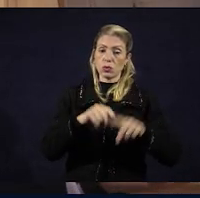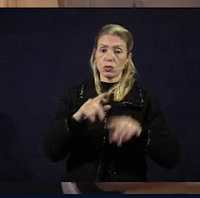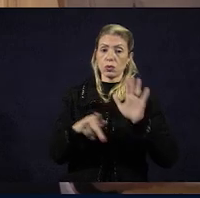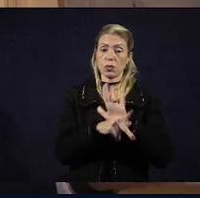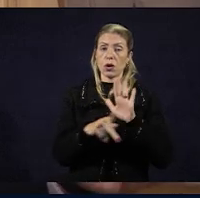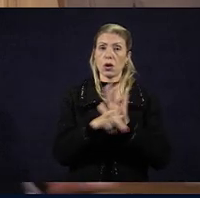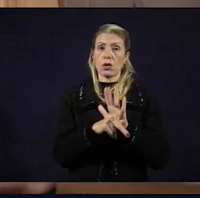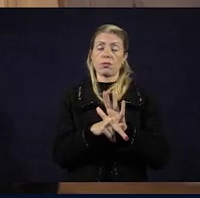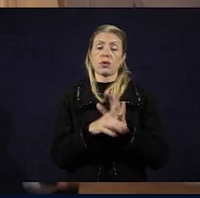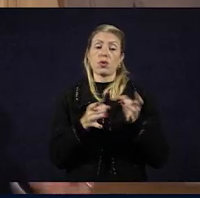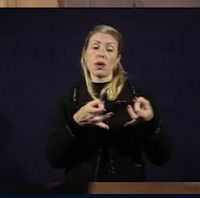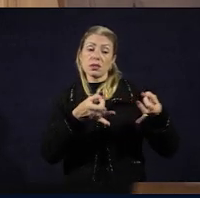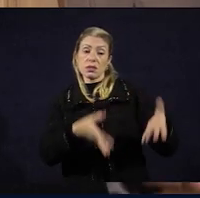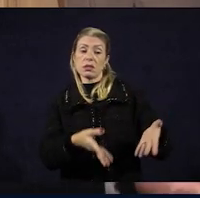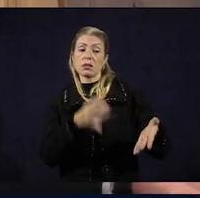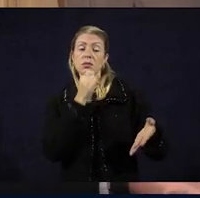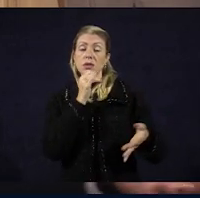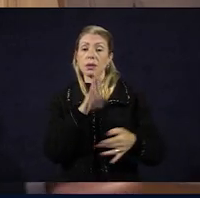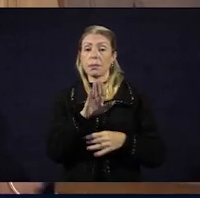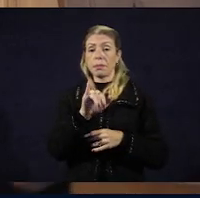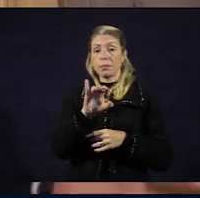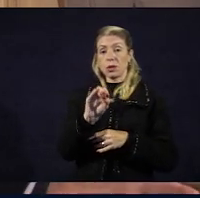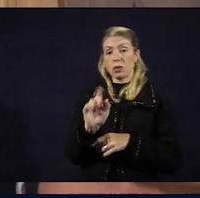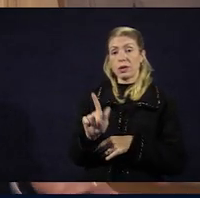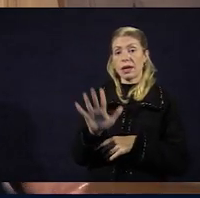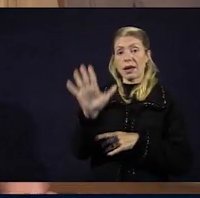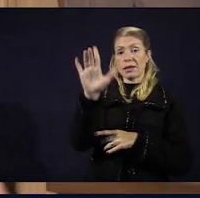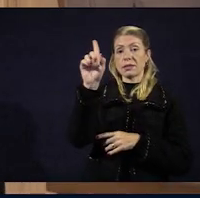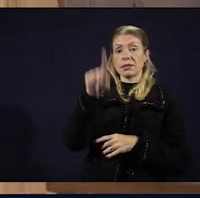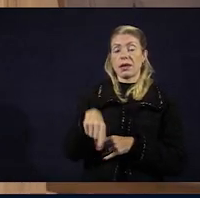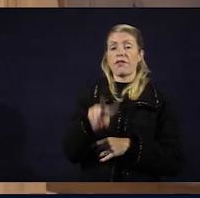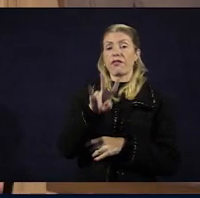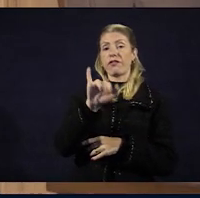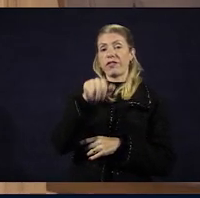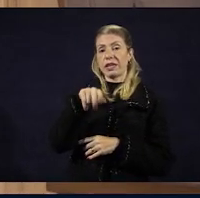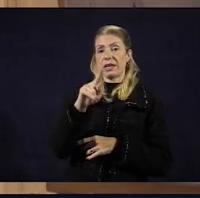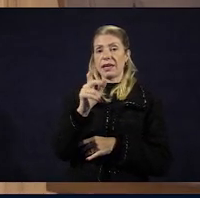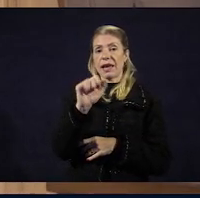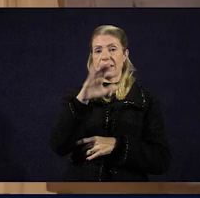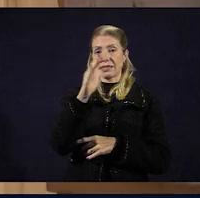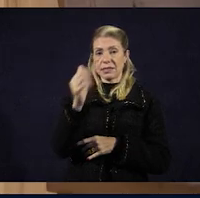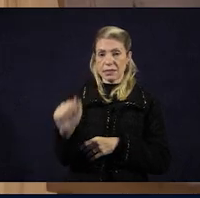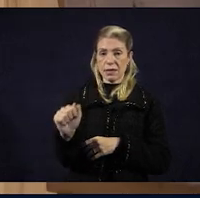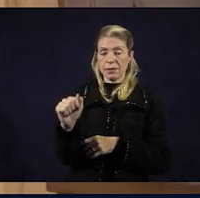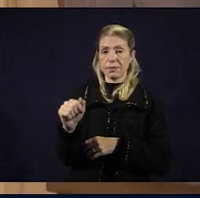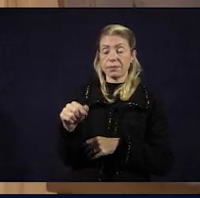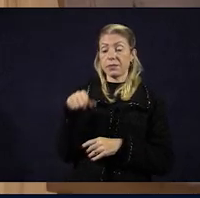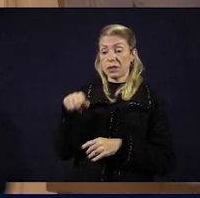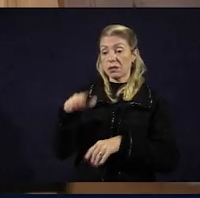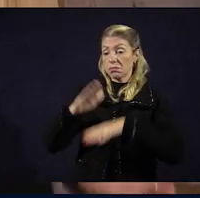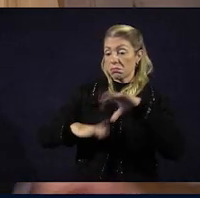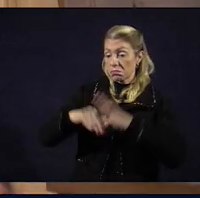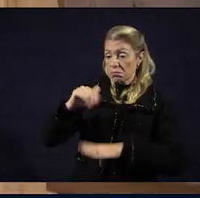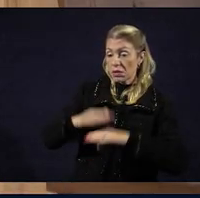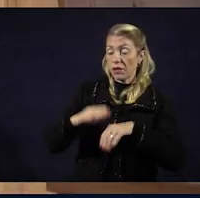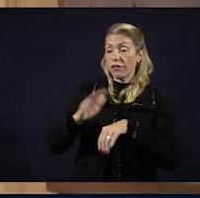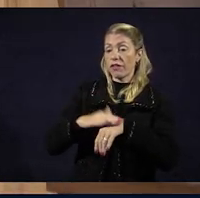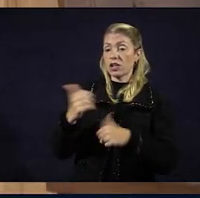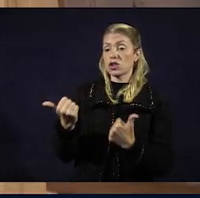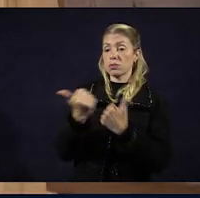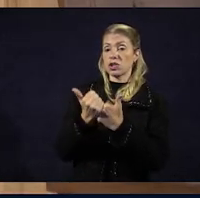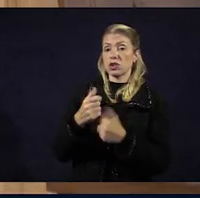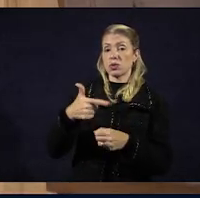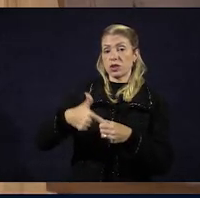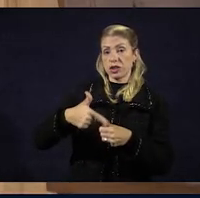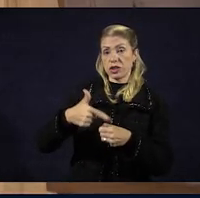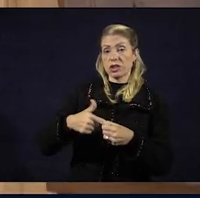mesma coisa com biogás o meu gás você pega a linhaça que é um outro resíduo e produz biogás para substituir o diesel